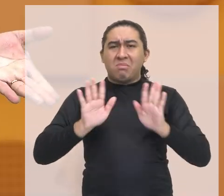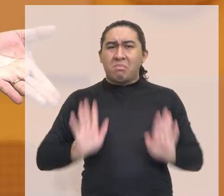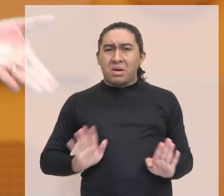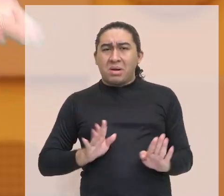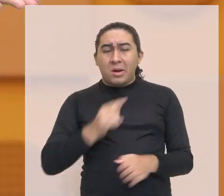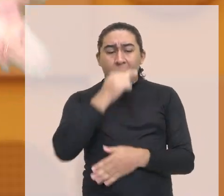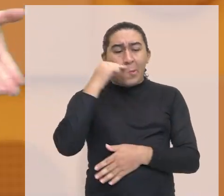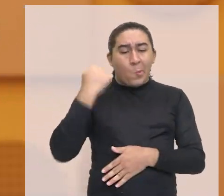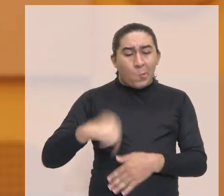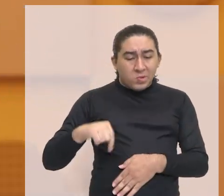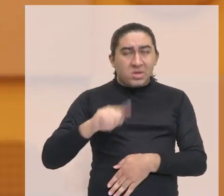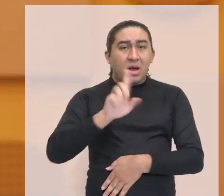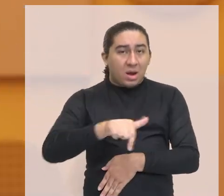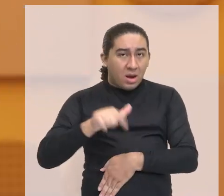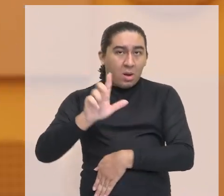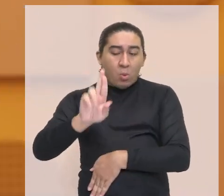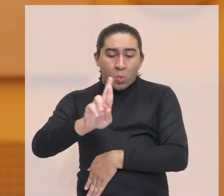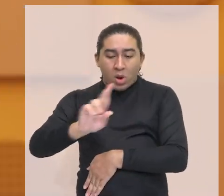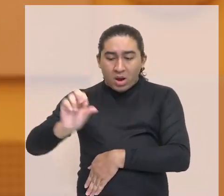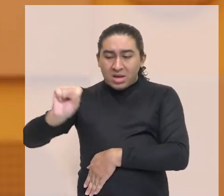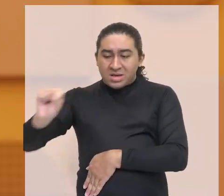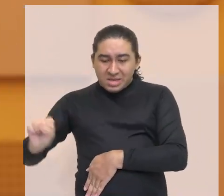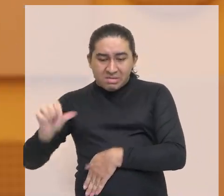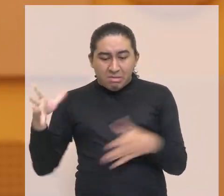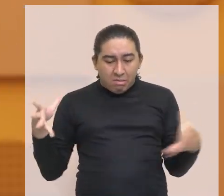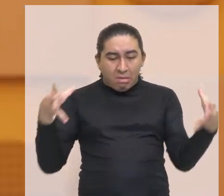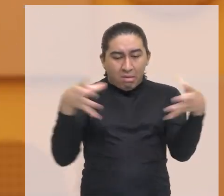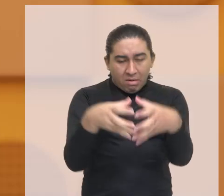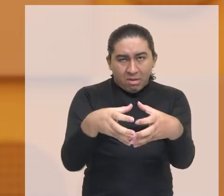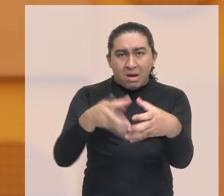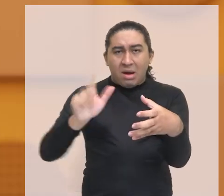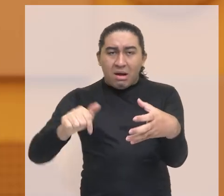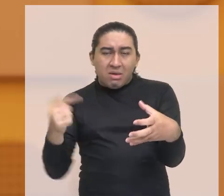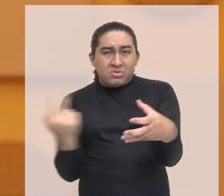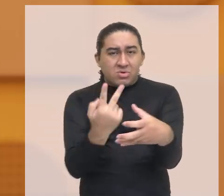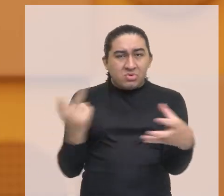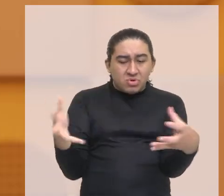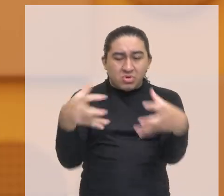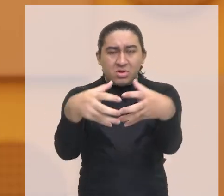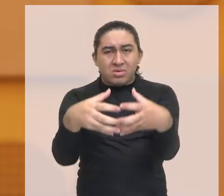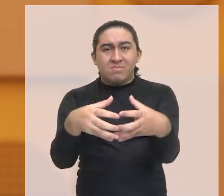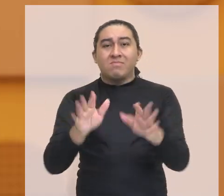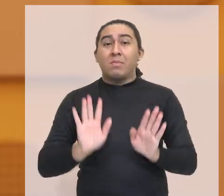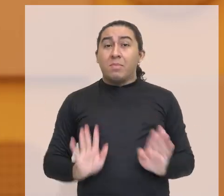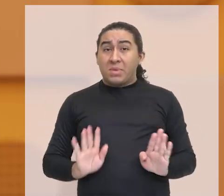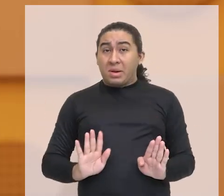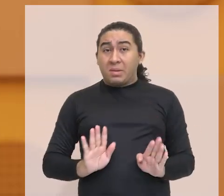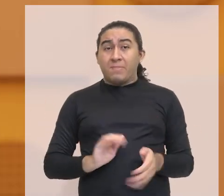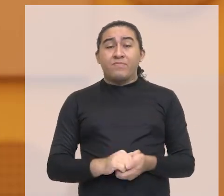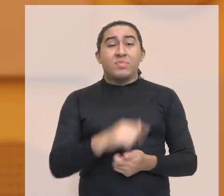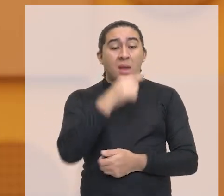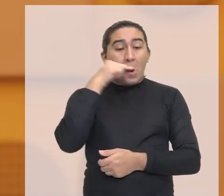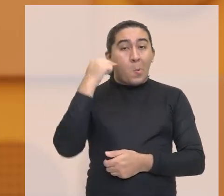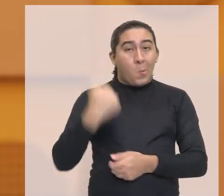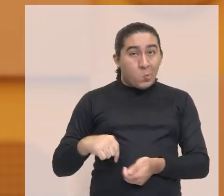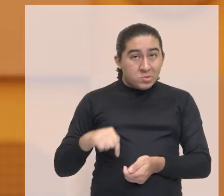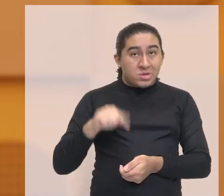a Rússia era a União Soviética? A União Soviética era a Rússia? Gente, a